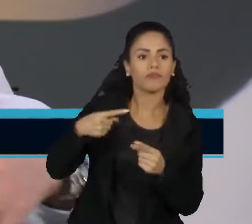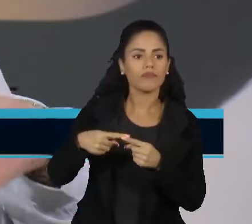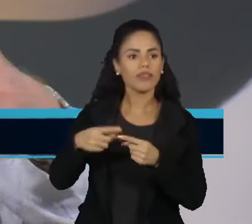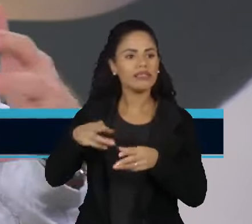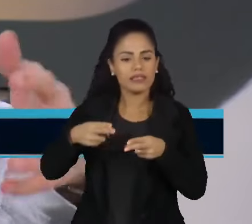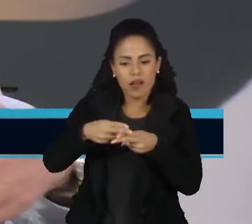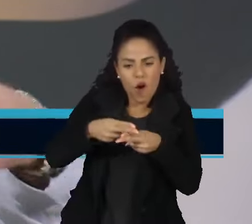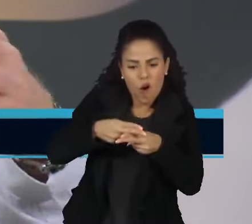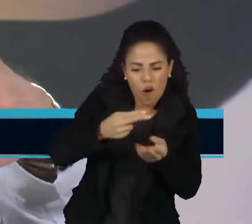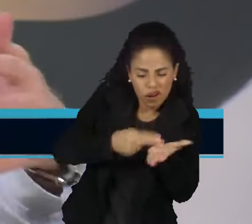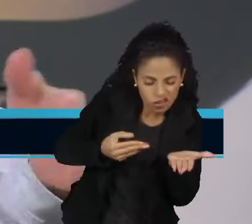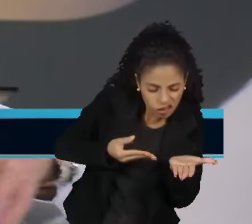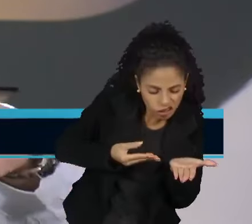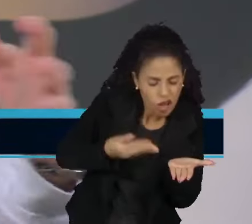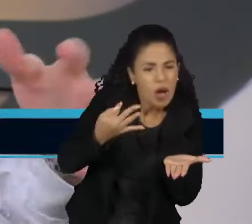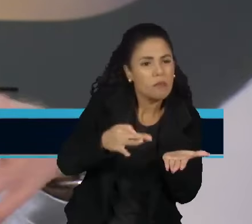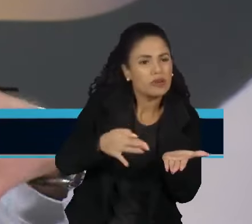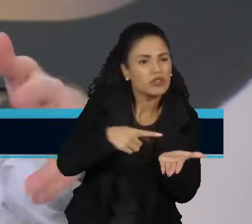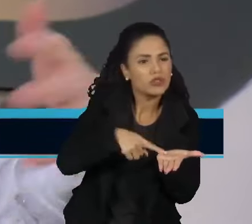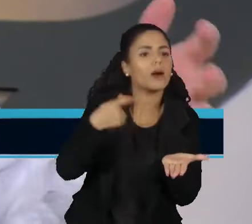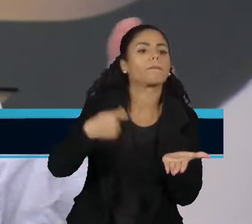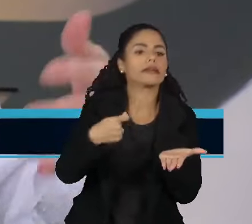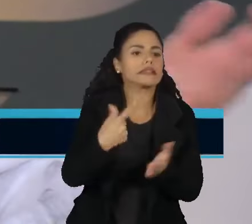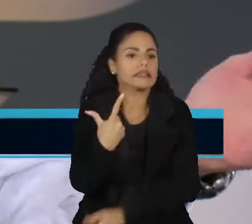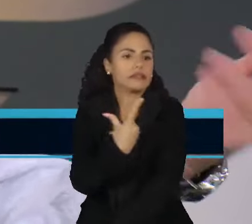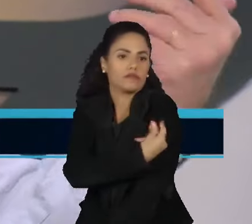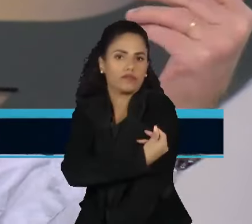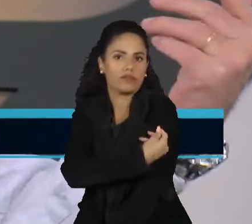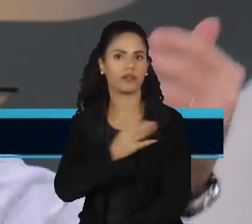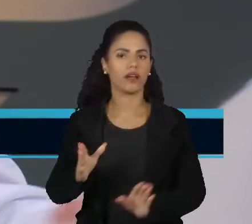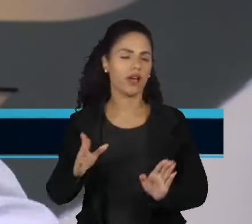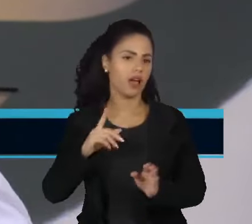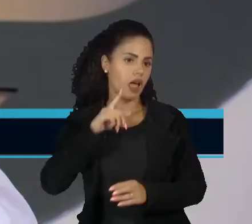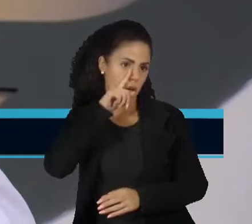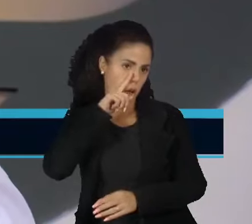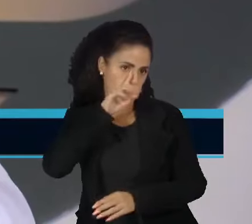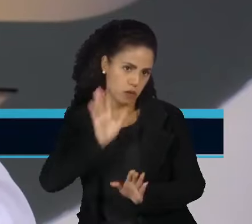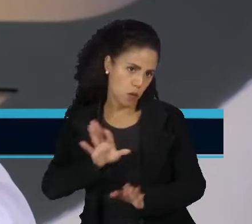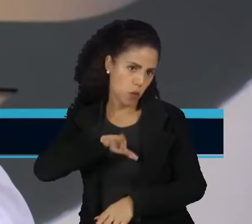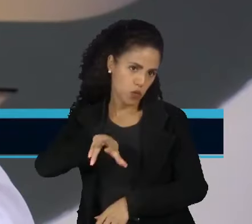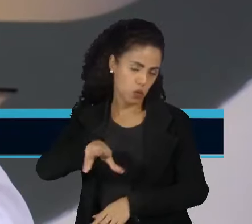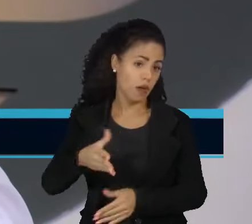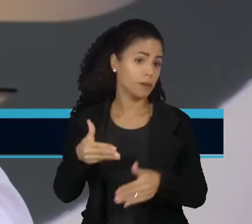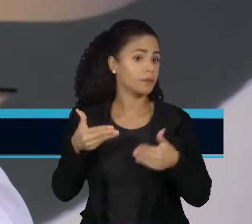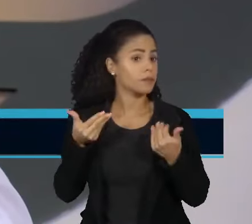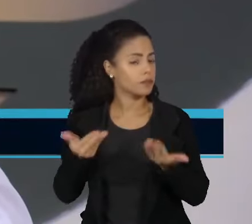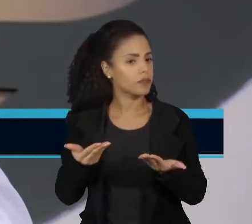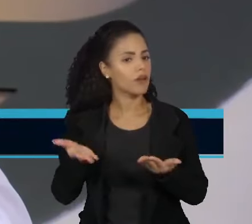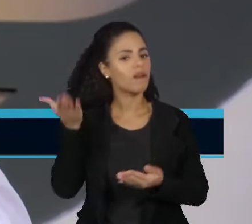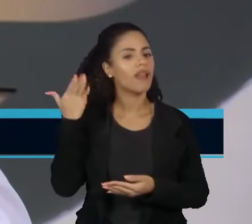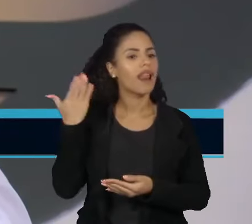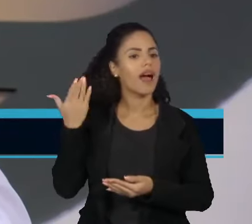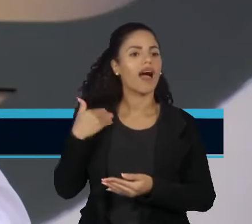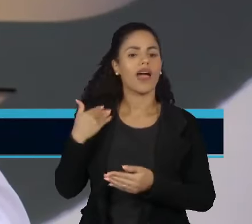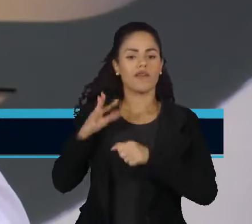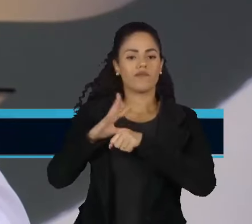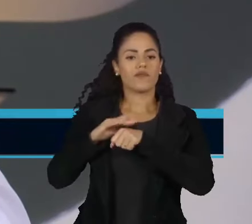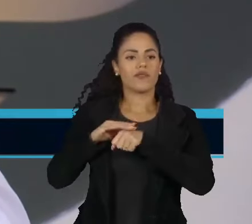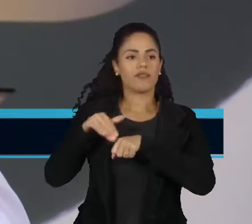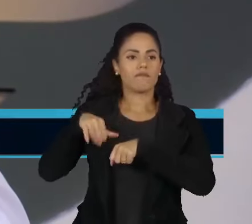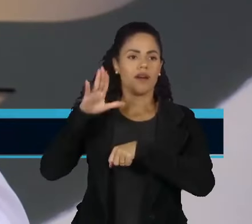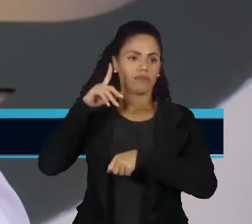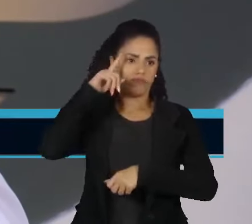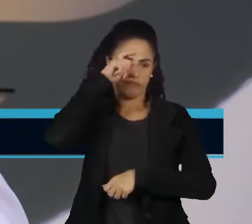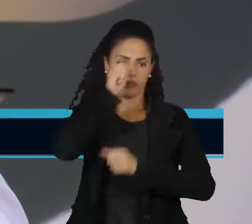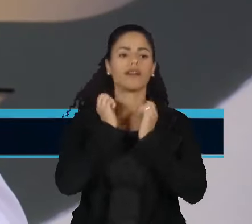E a vida moderna é um pouco menos arriscada do que a gente tinha quando o tétano era uma doença muito mais importante. Então,